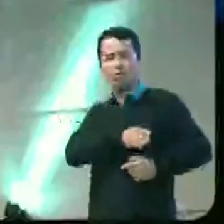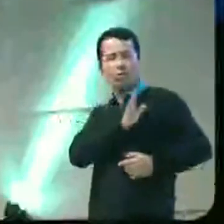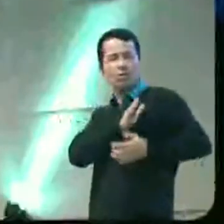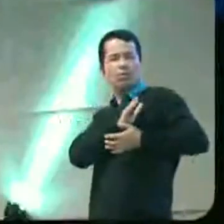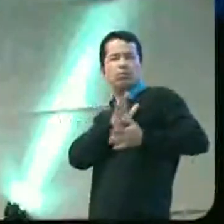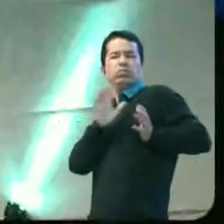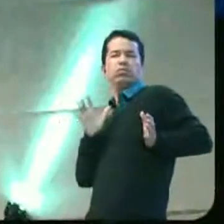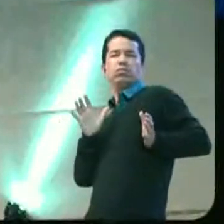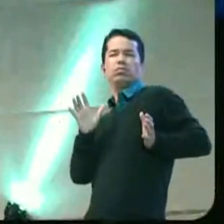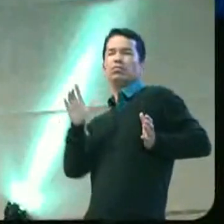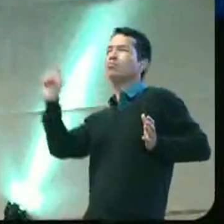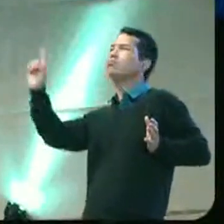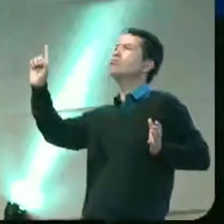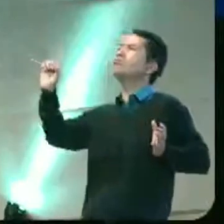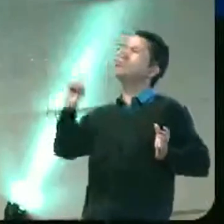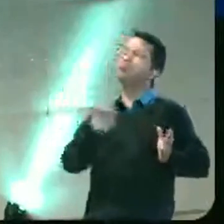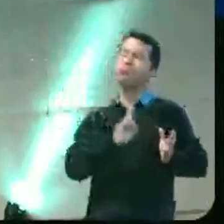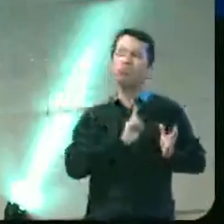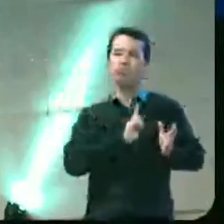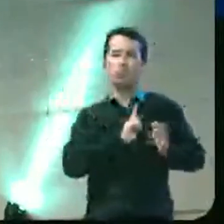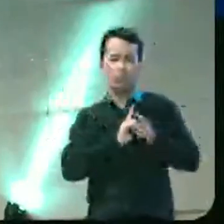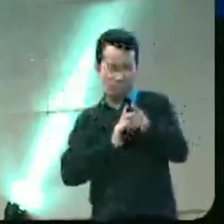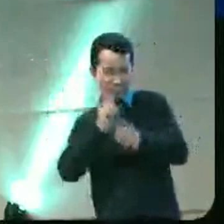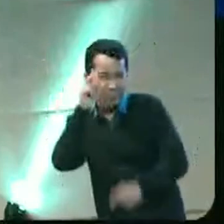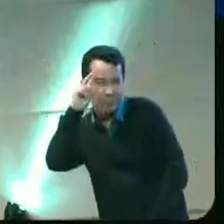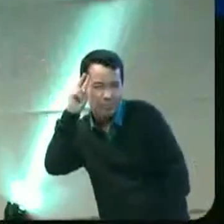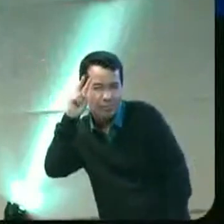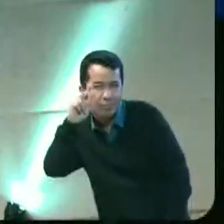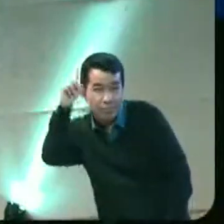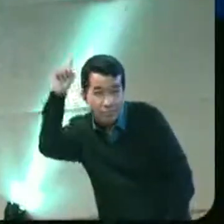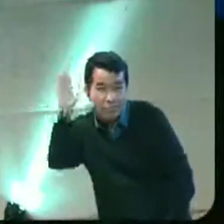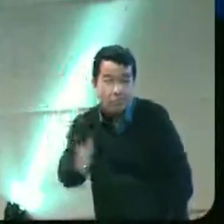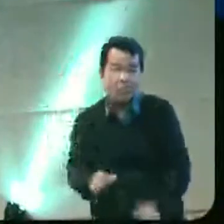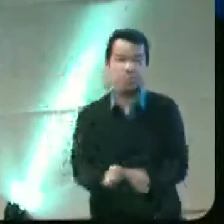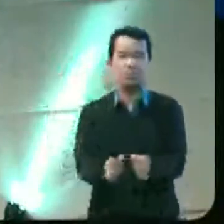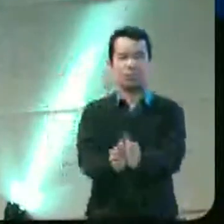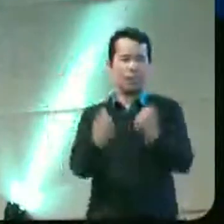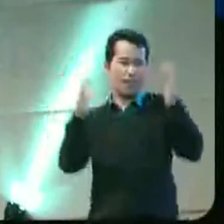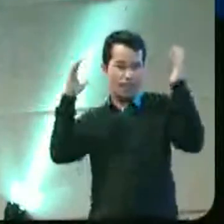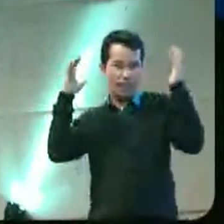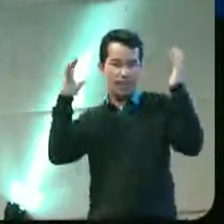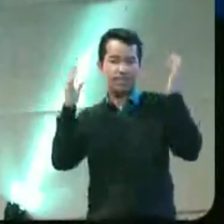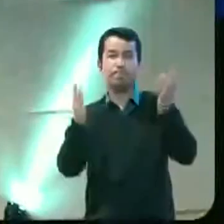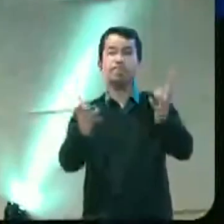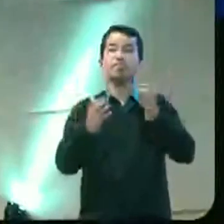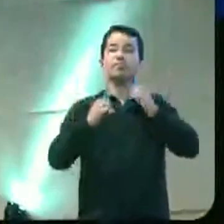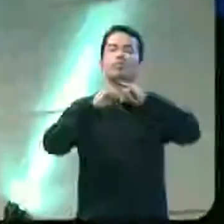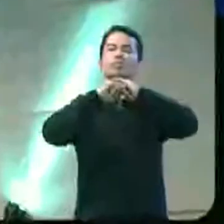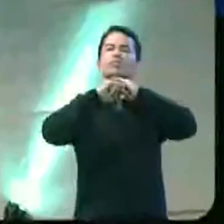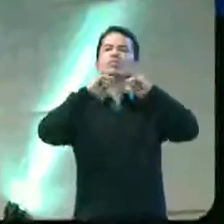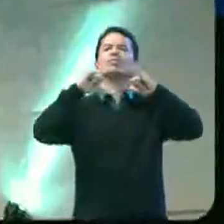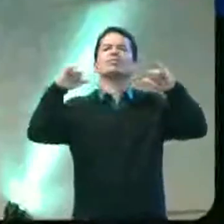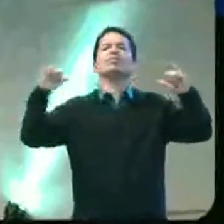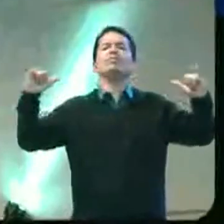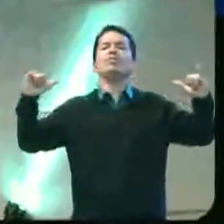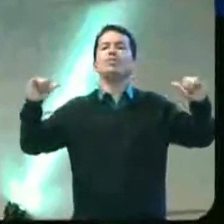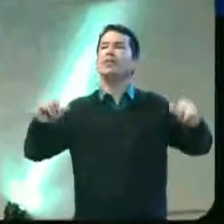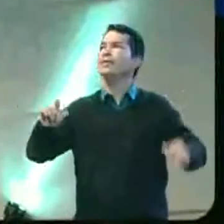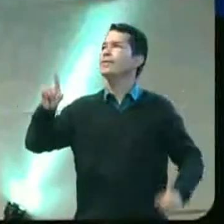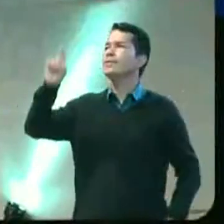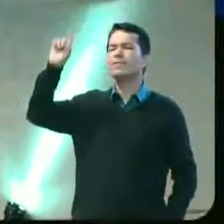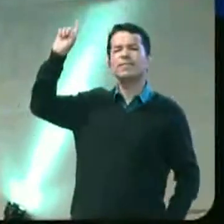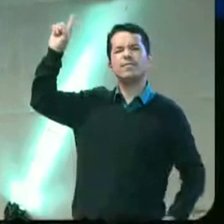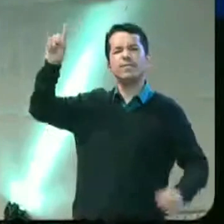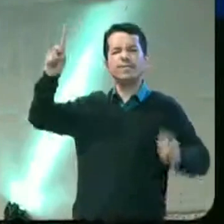Conseguiu lembrar de alguns momentos? Conseguiu lembrar de alguns milagres? Eu quero te dizer algo. Deus continua o